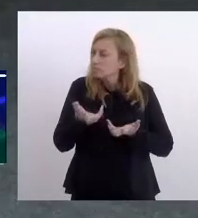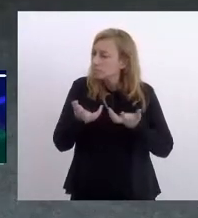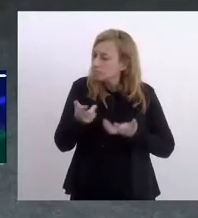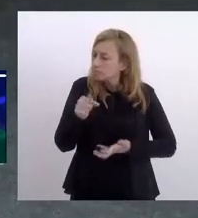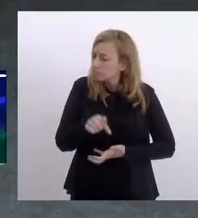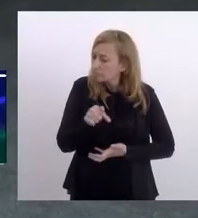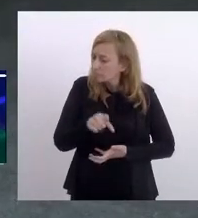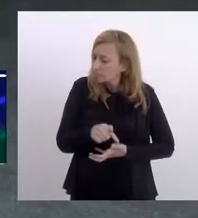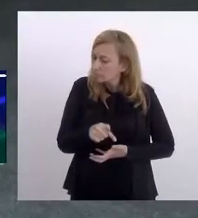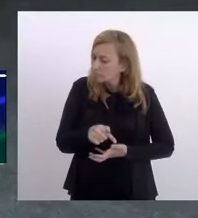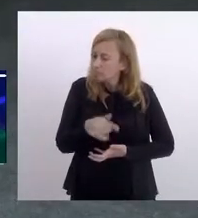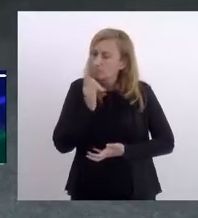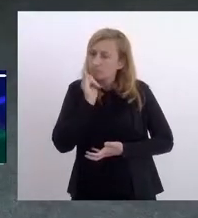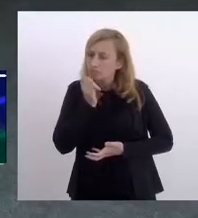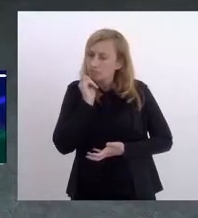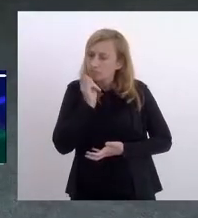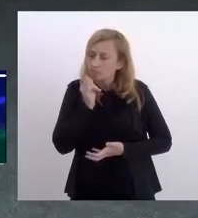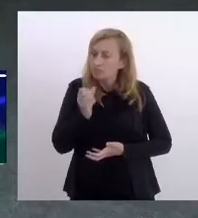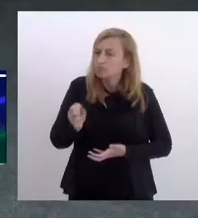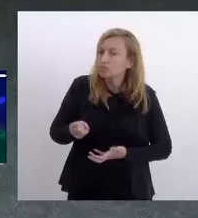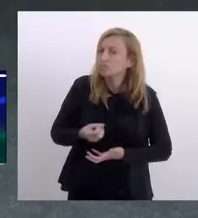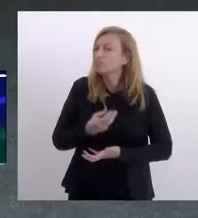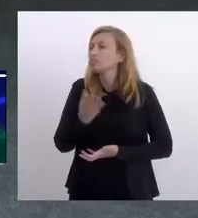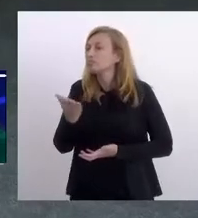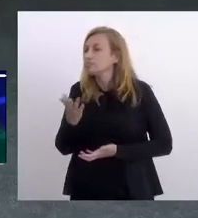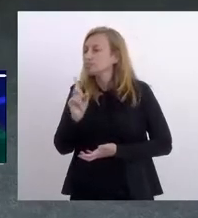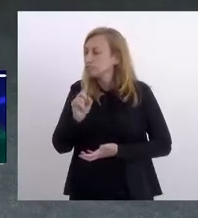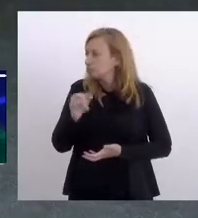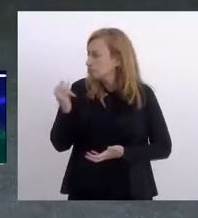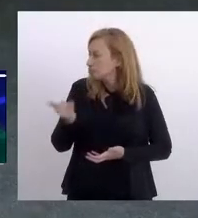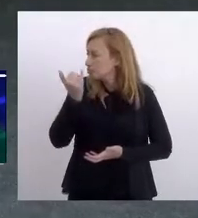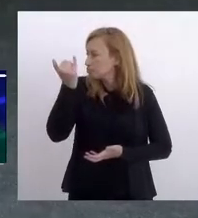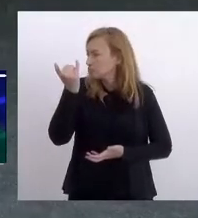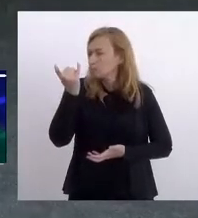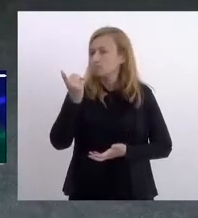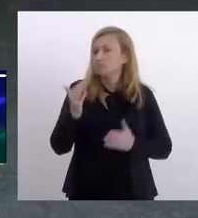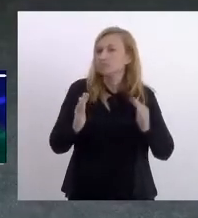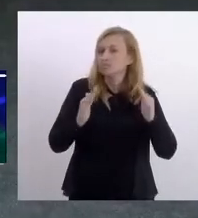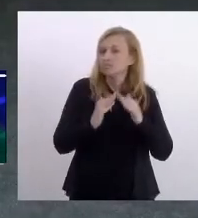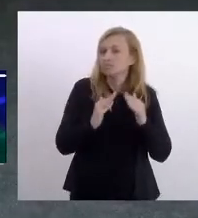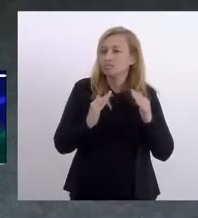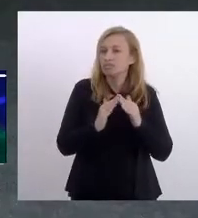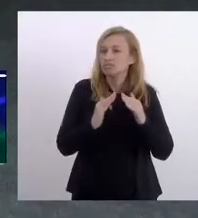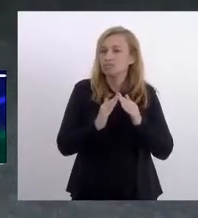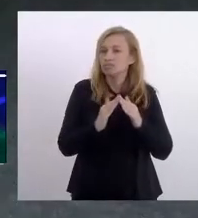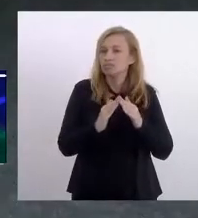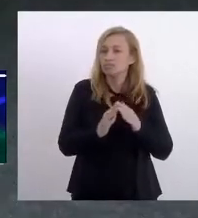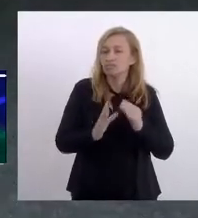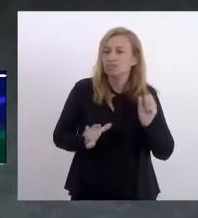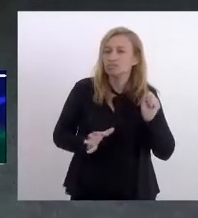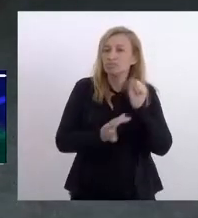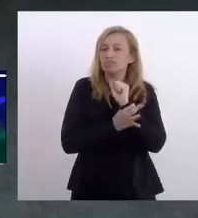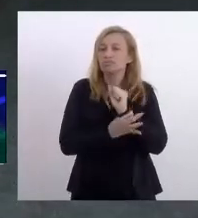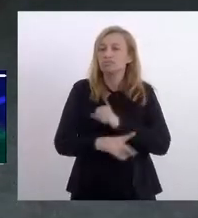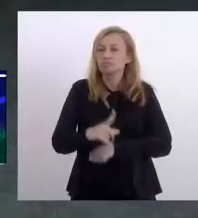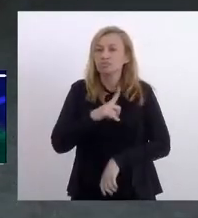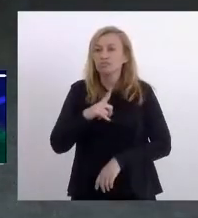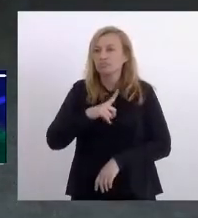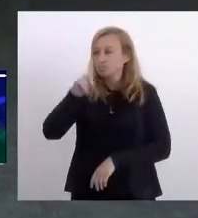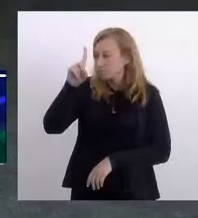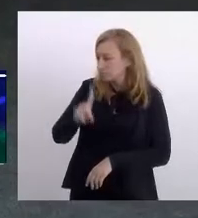aqui fazer um relato do quanto é importante que essa casa assegure o seu direito